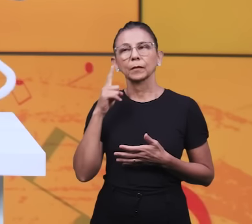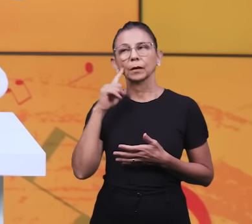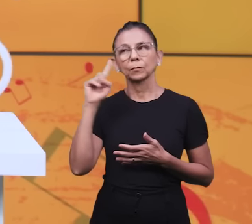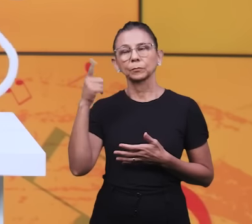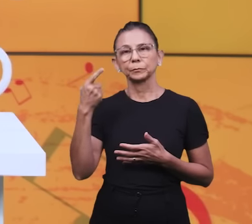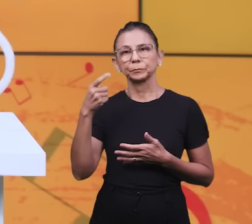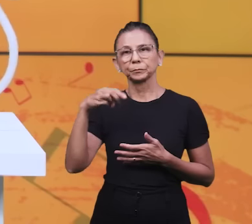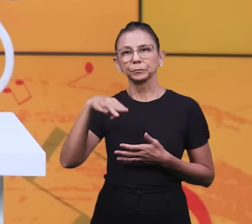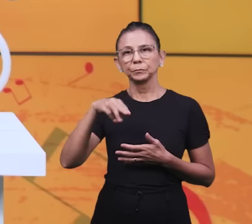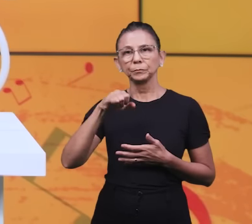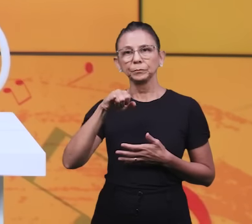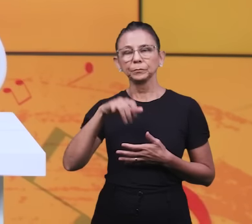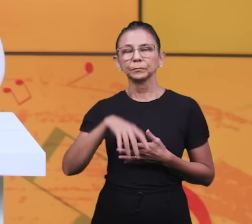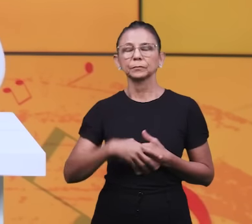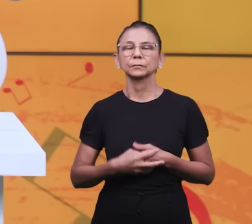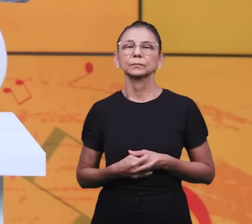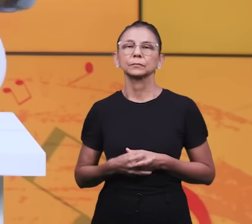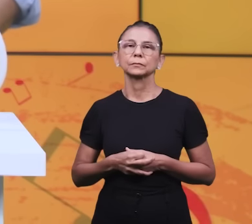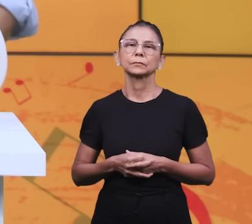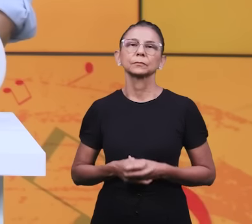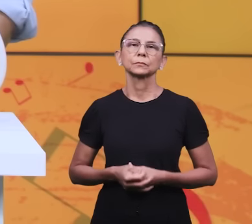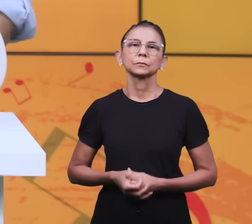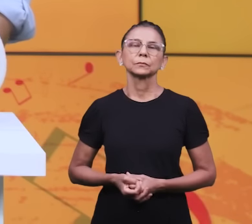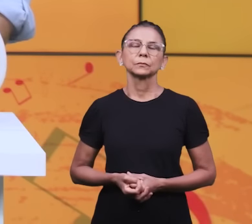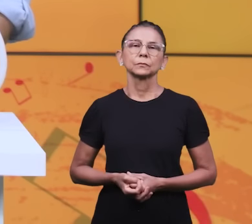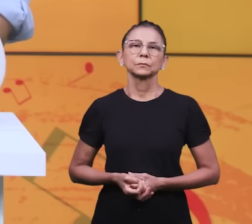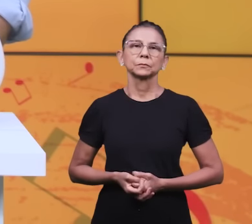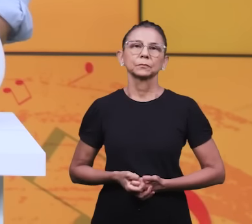nota vamos lá